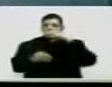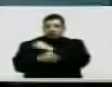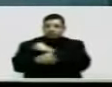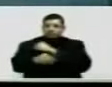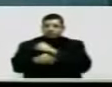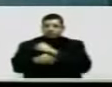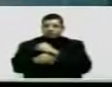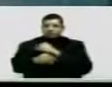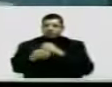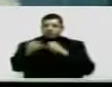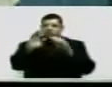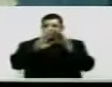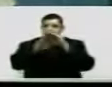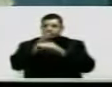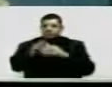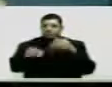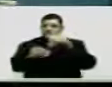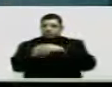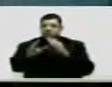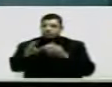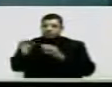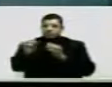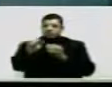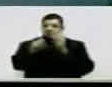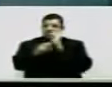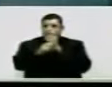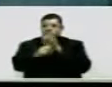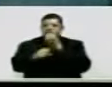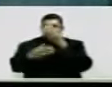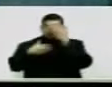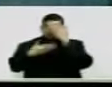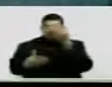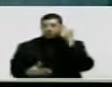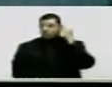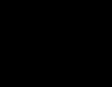imediatamente na pauta de votação desta Assembleia Legislativa. Muito obrigado, senhor presidente.